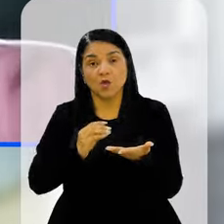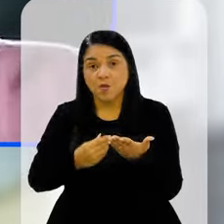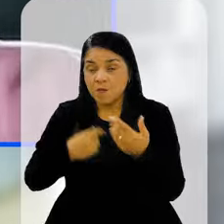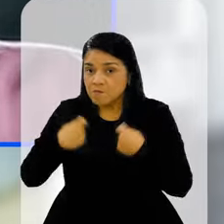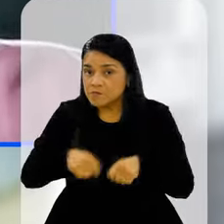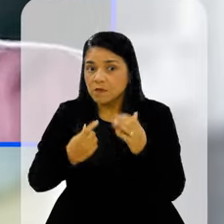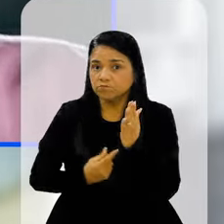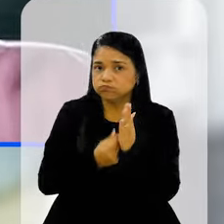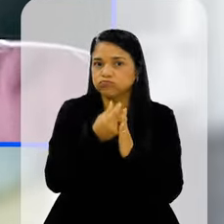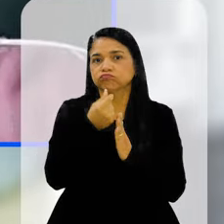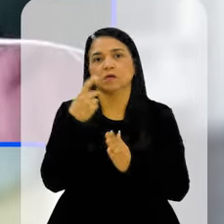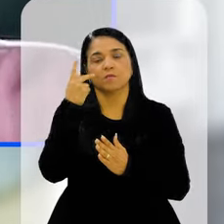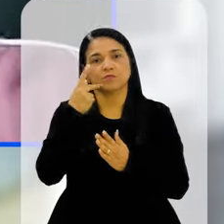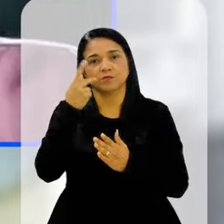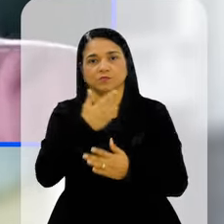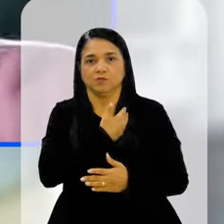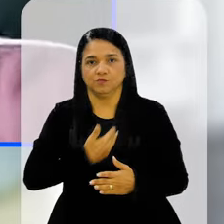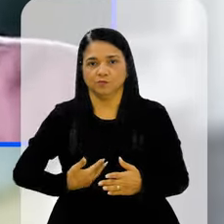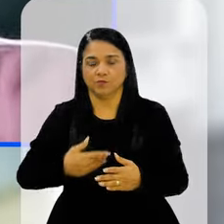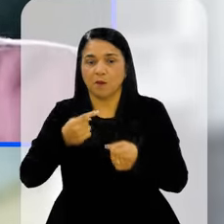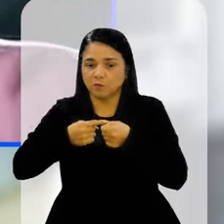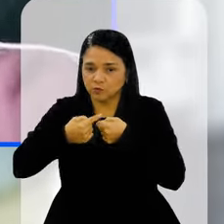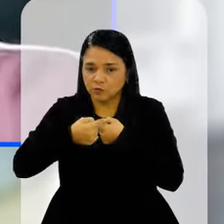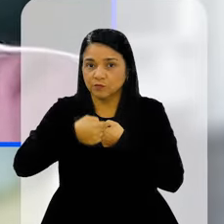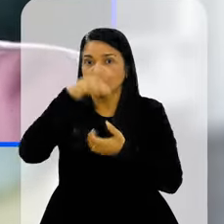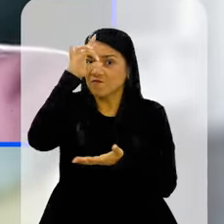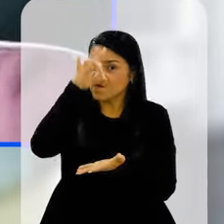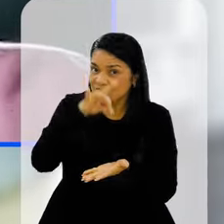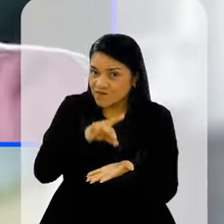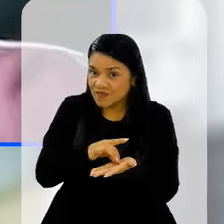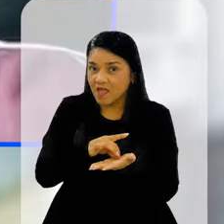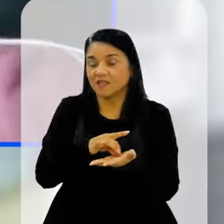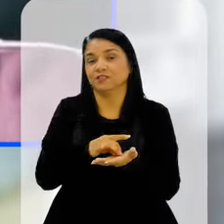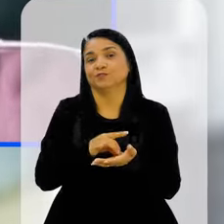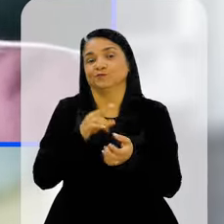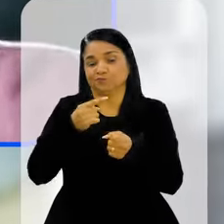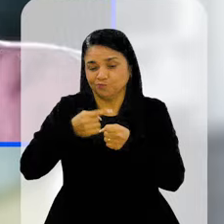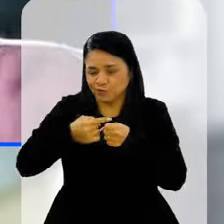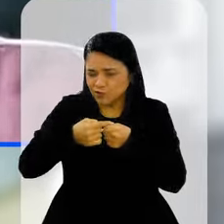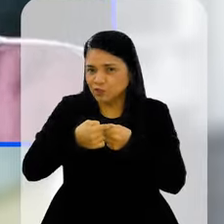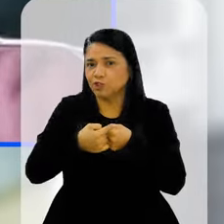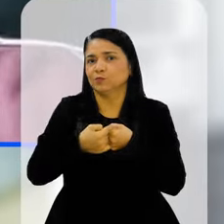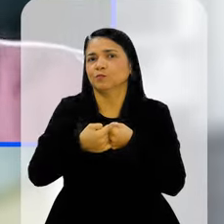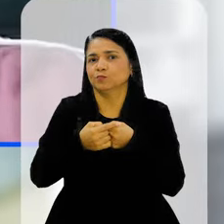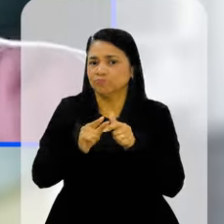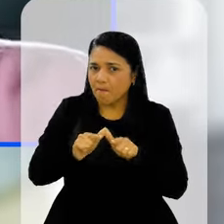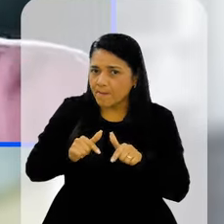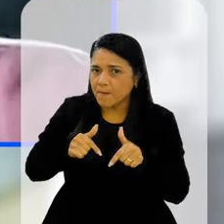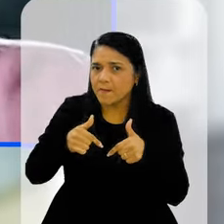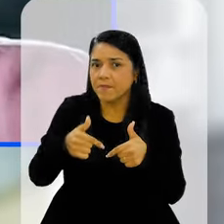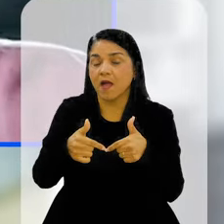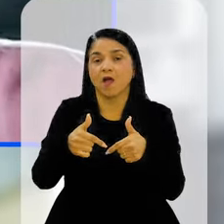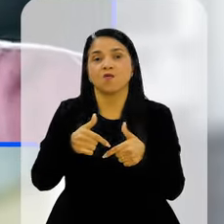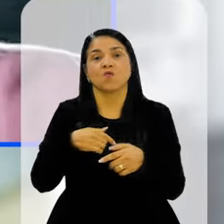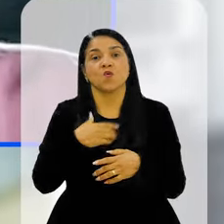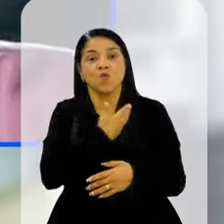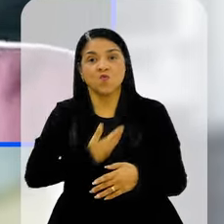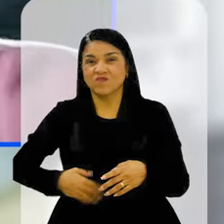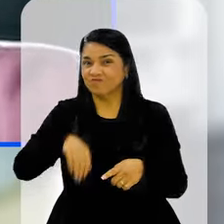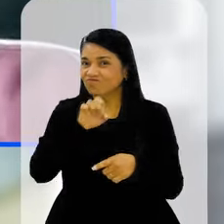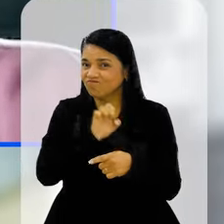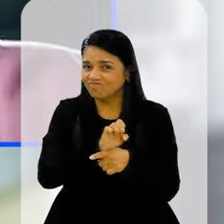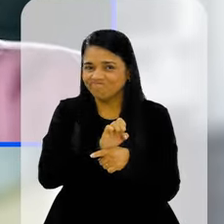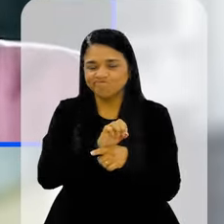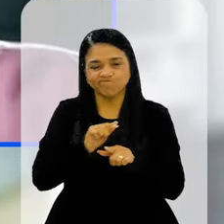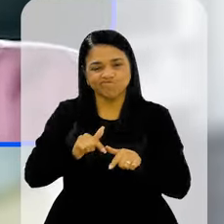gente consiga mais orçamento para as políticas públicas dos municípios. A verdade é que os municípios têm feito essa política pública,